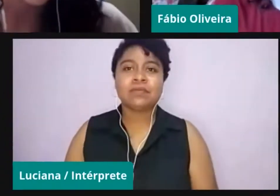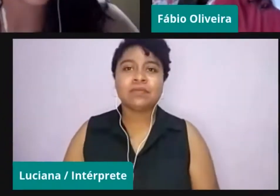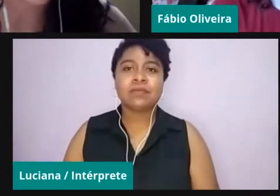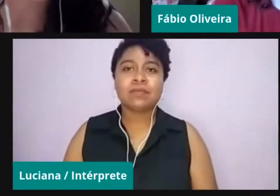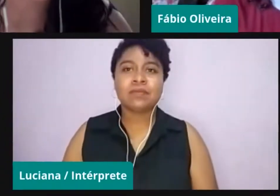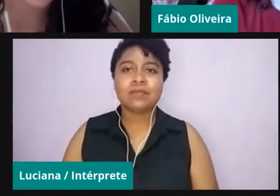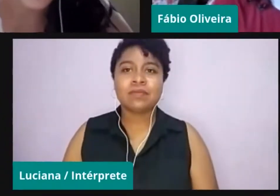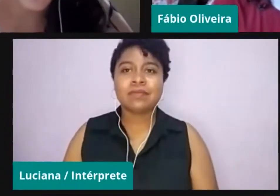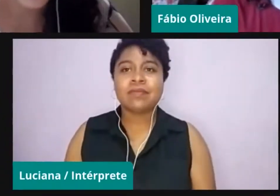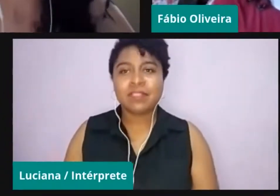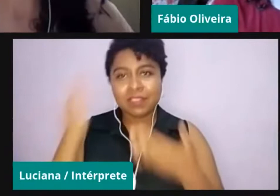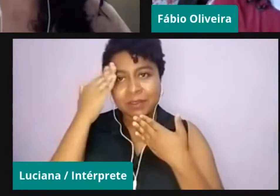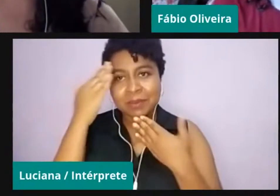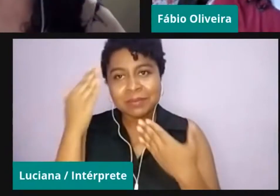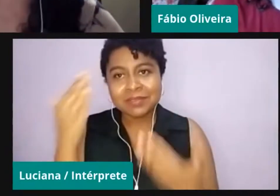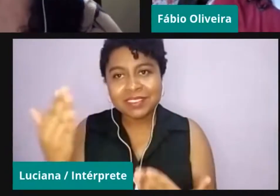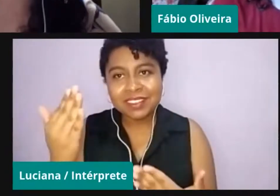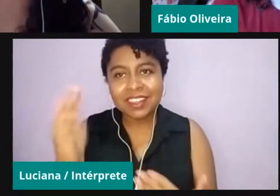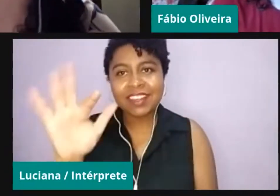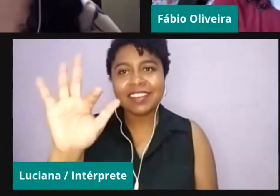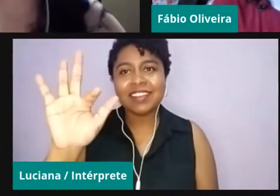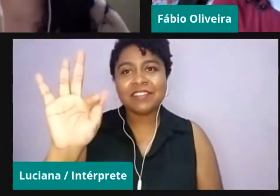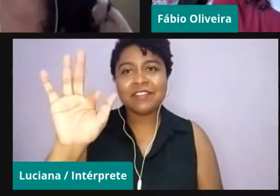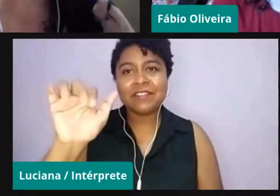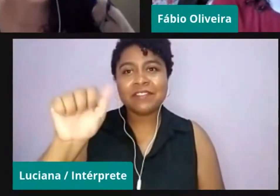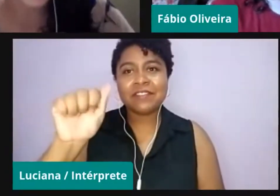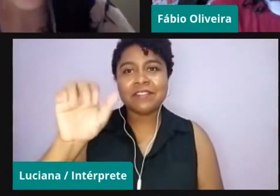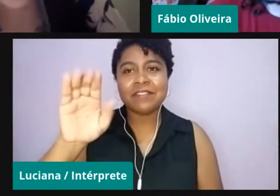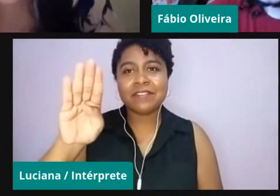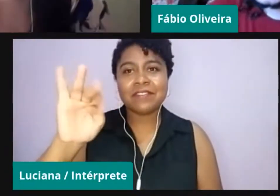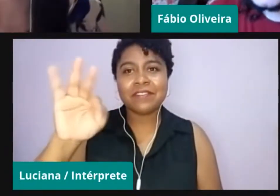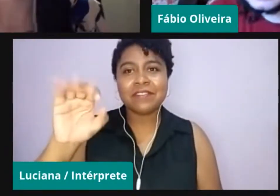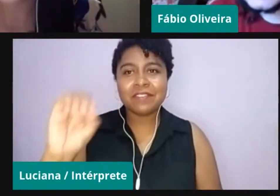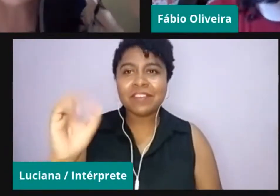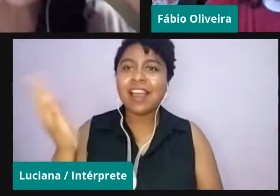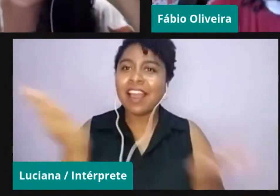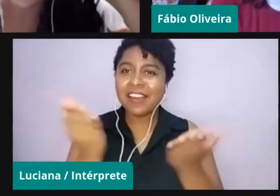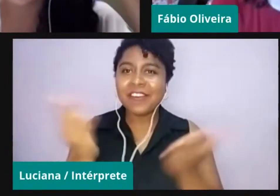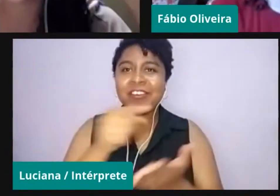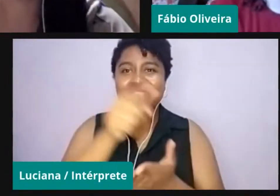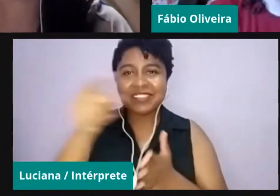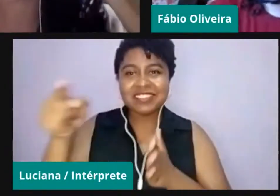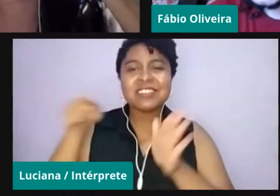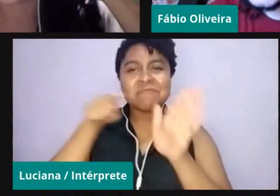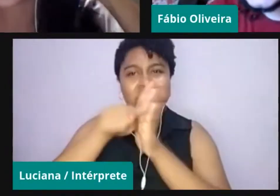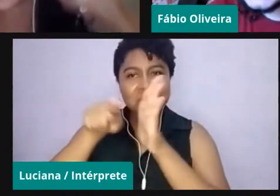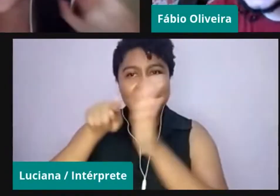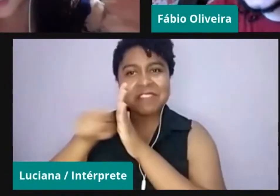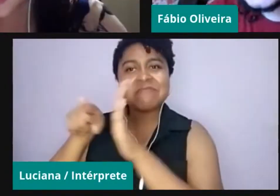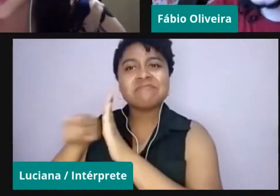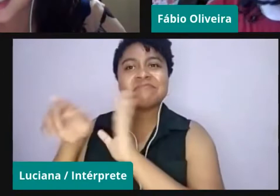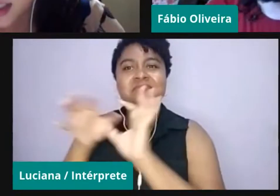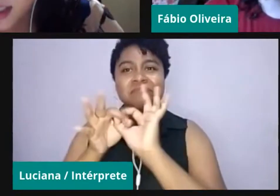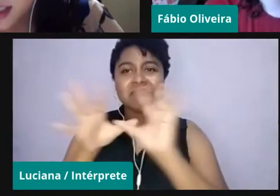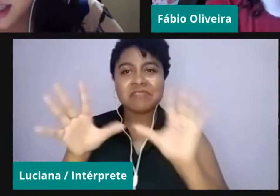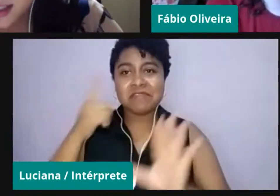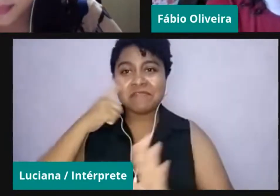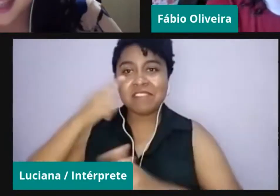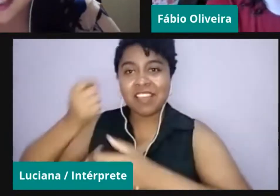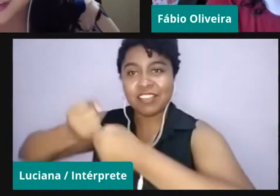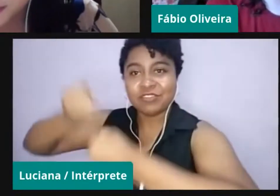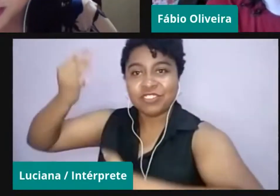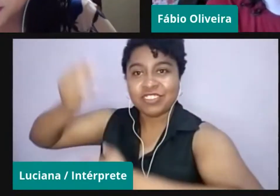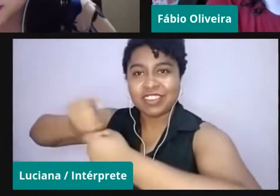Muito obrigada, Fábio. Agora acho que a gente pode ir para o momento de perguntas. Estou abrindo aqui o chat.